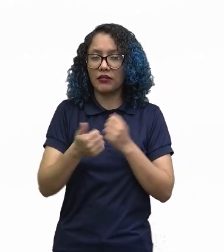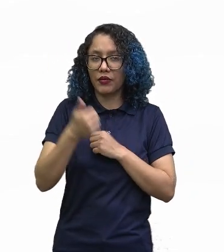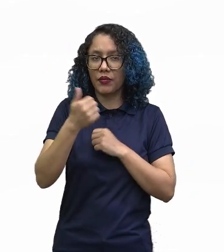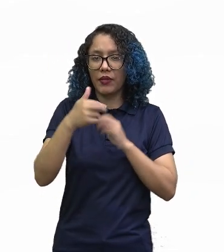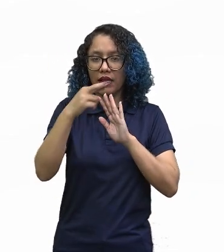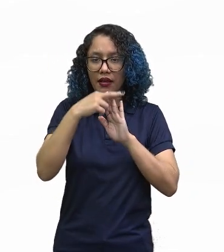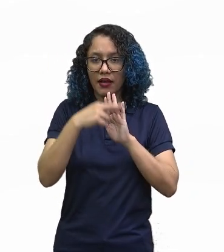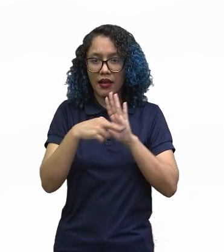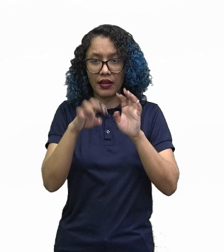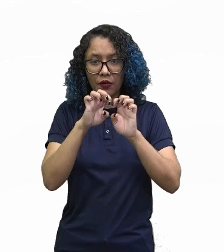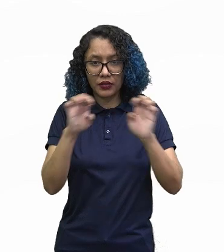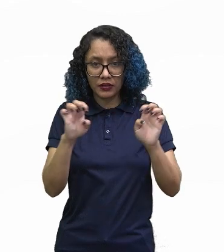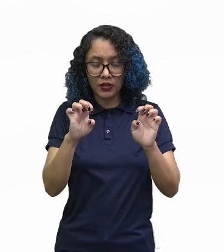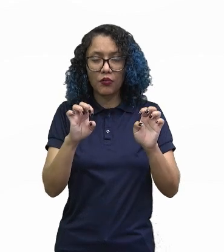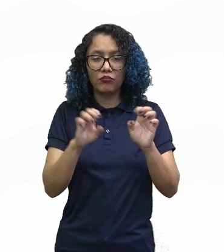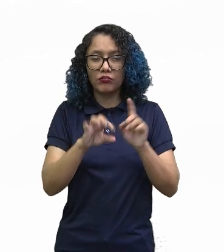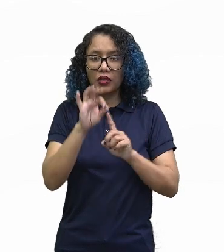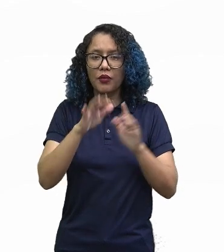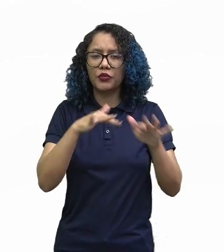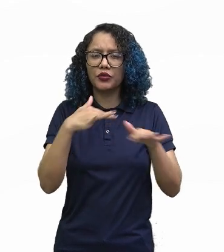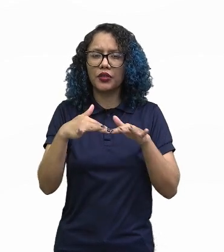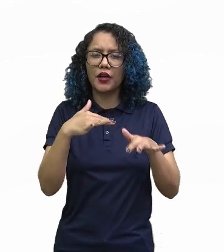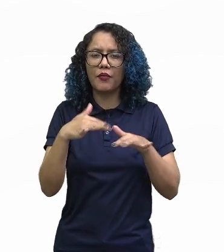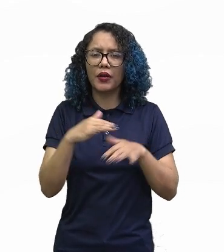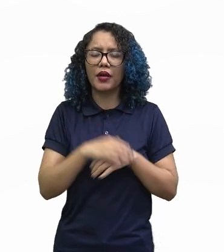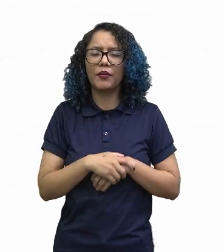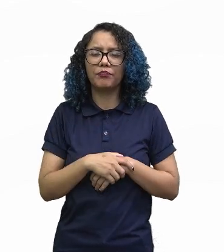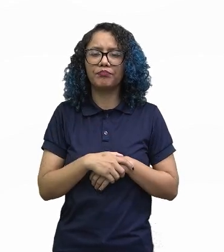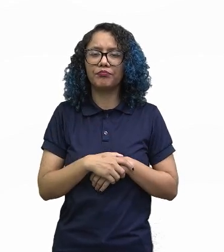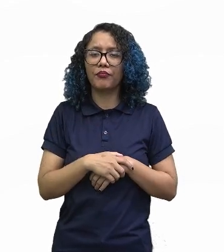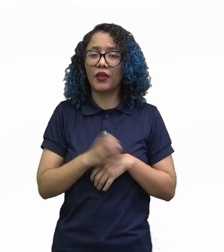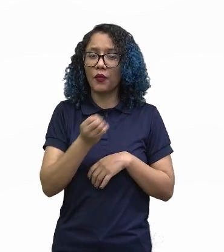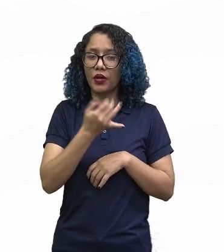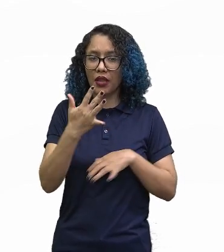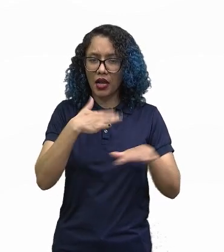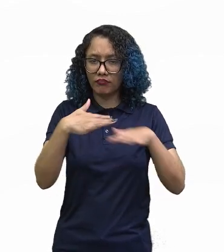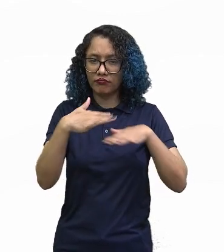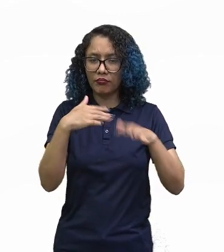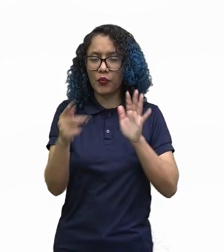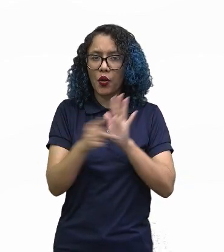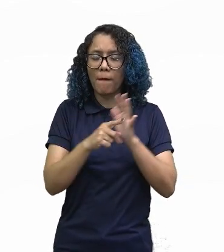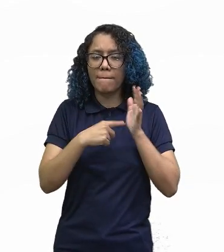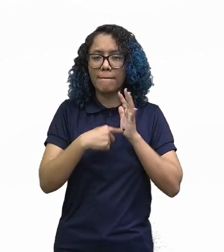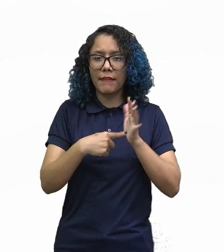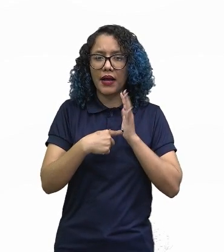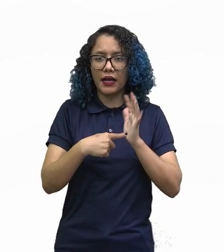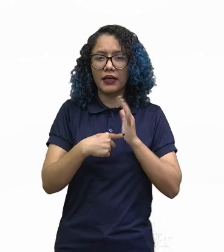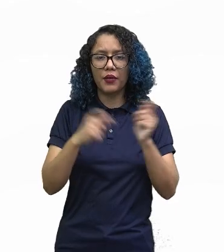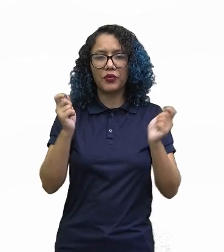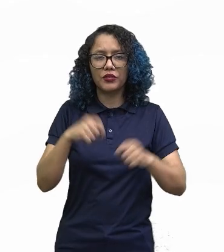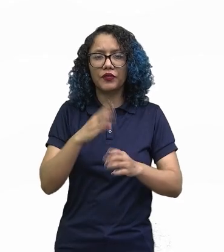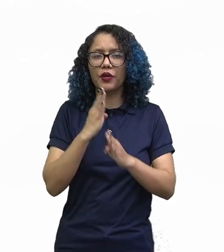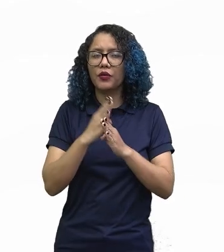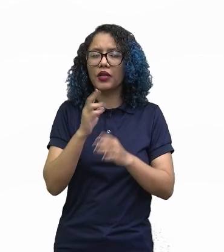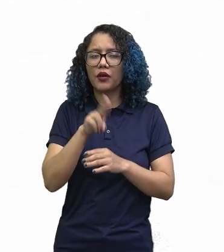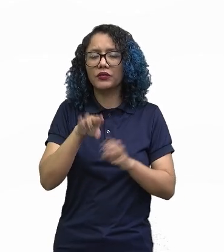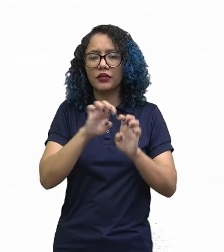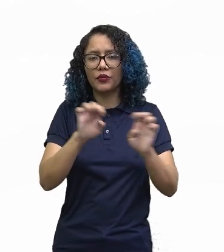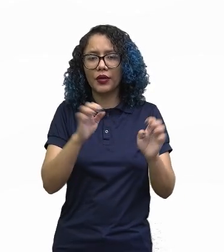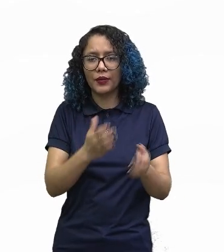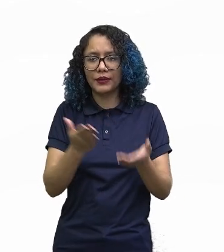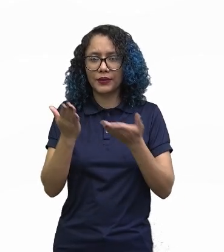termodinâmica, o rendimento obtido por uma máquina térmica é dado por N igual a 1